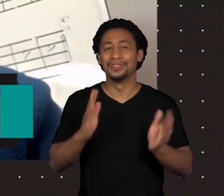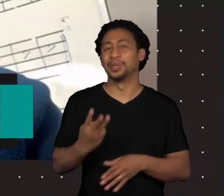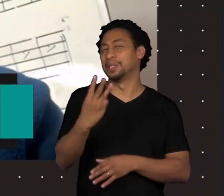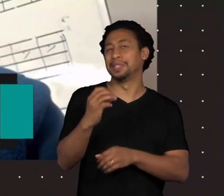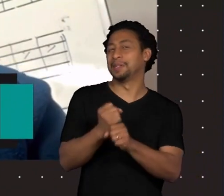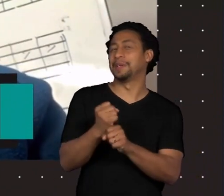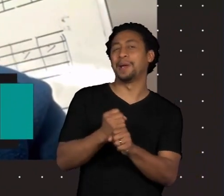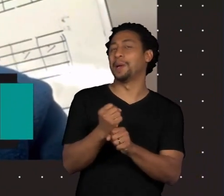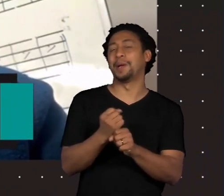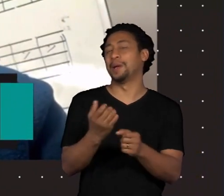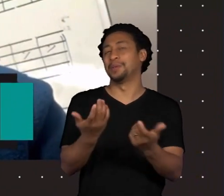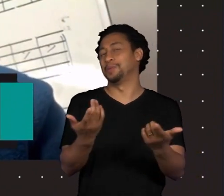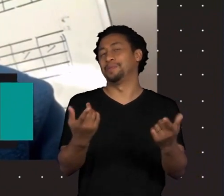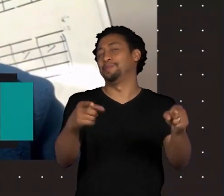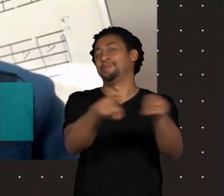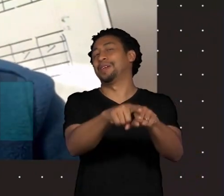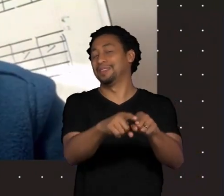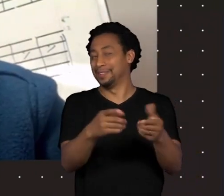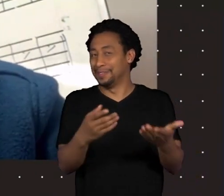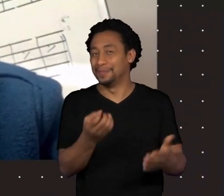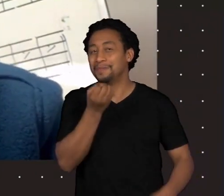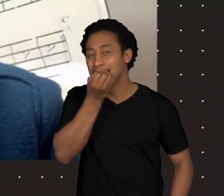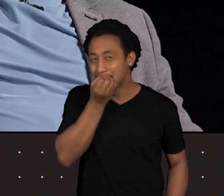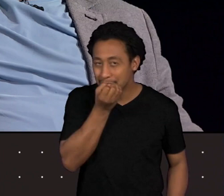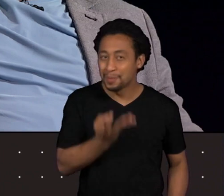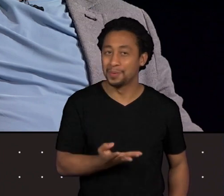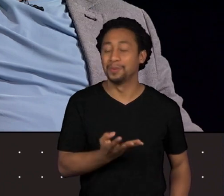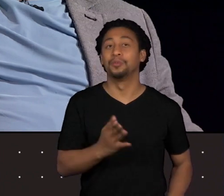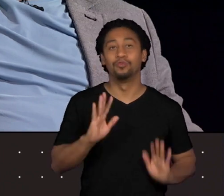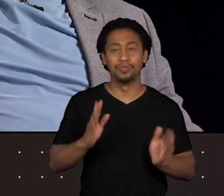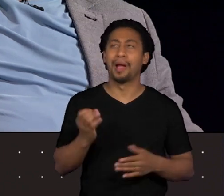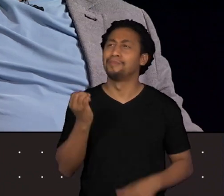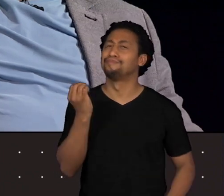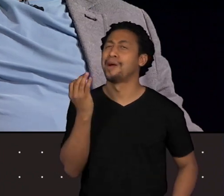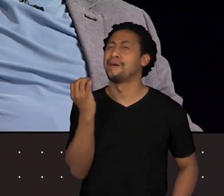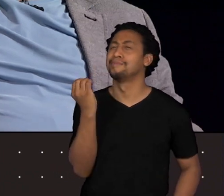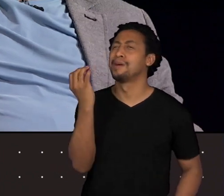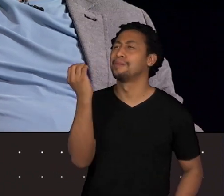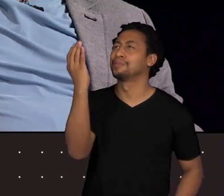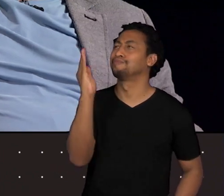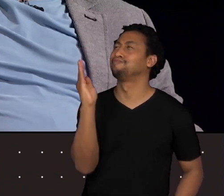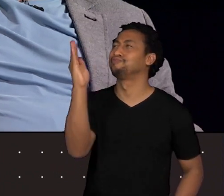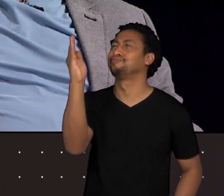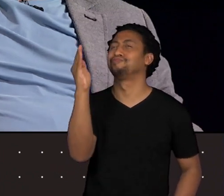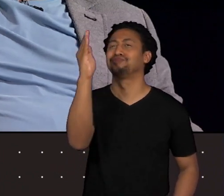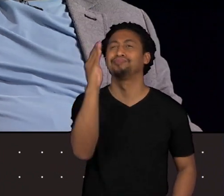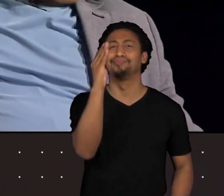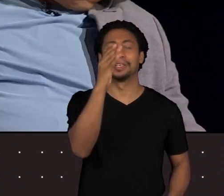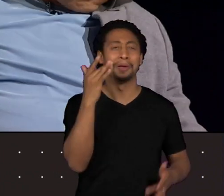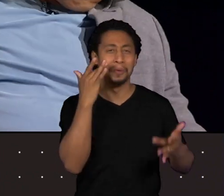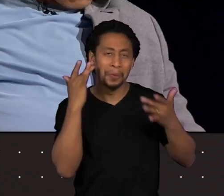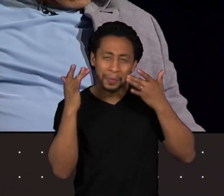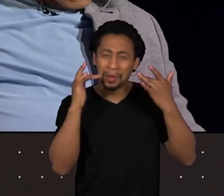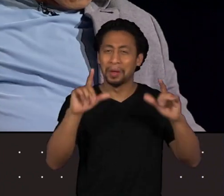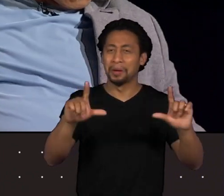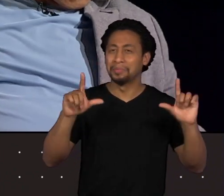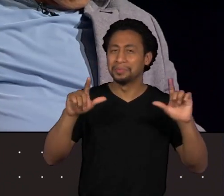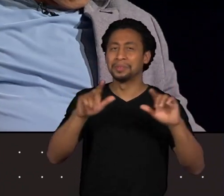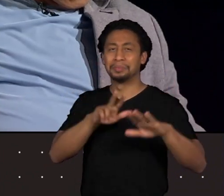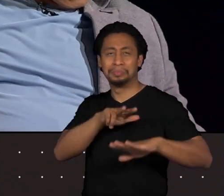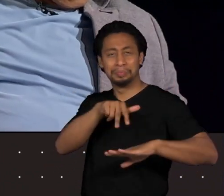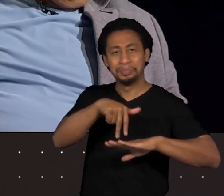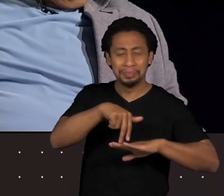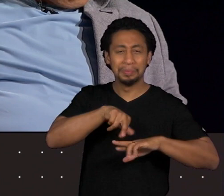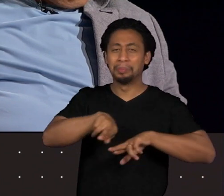parceria ô coisa boa são muitas viagens muitos espetáculos muitas gravações reuniões e conversas e